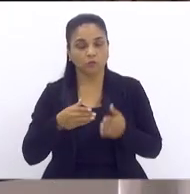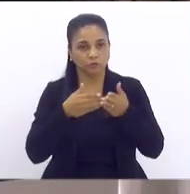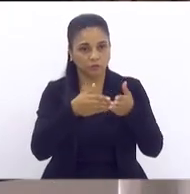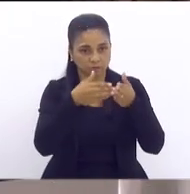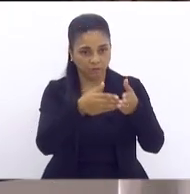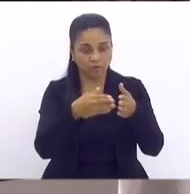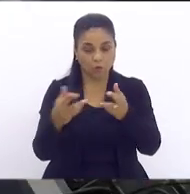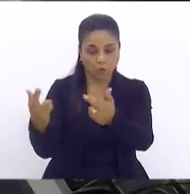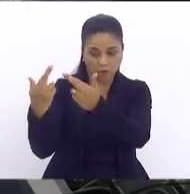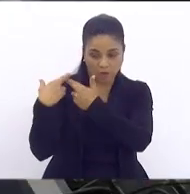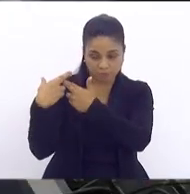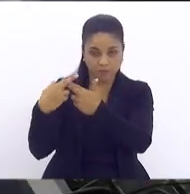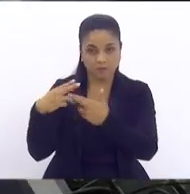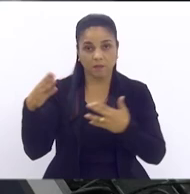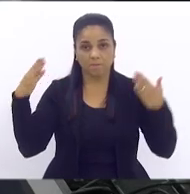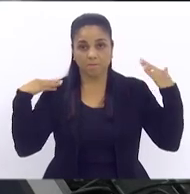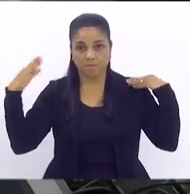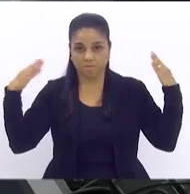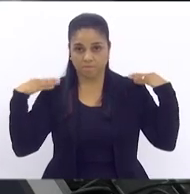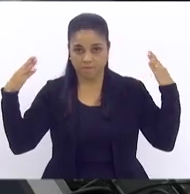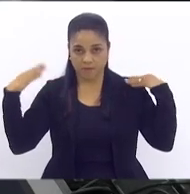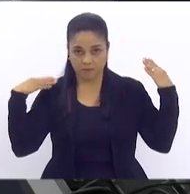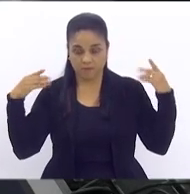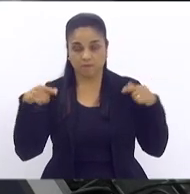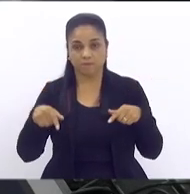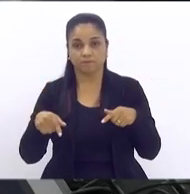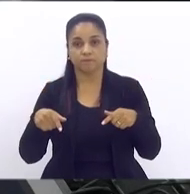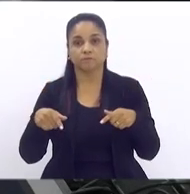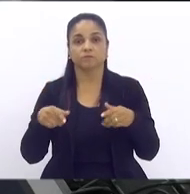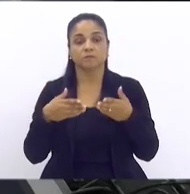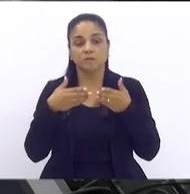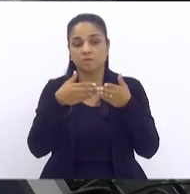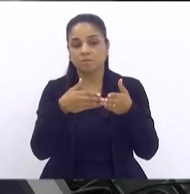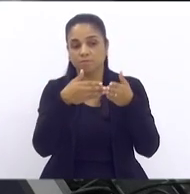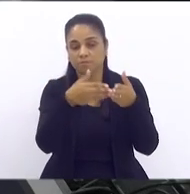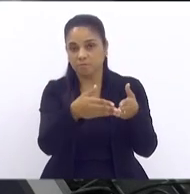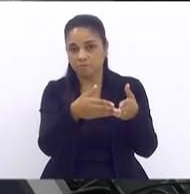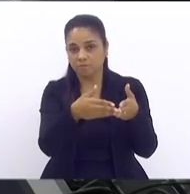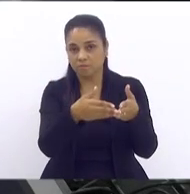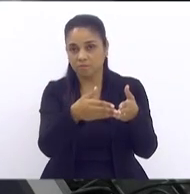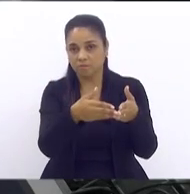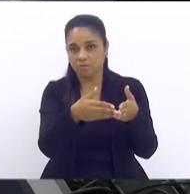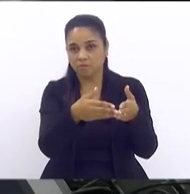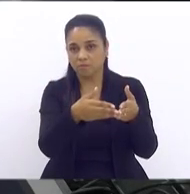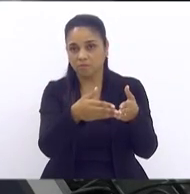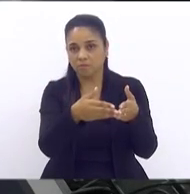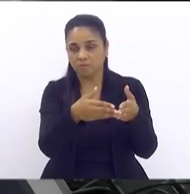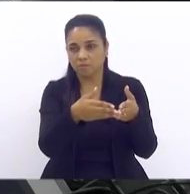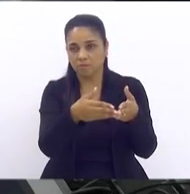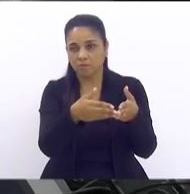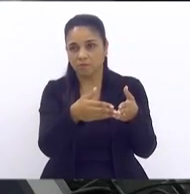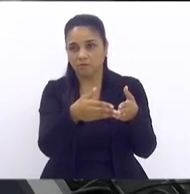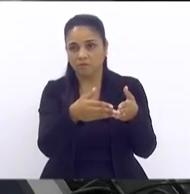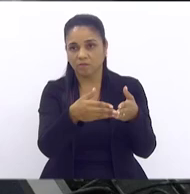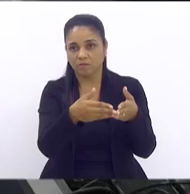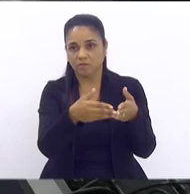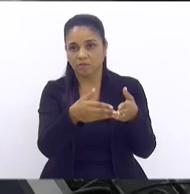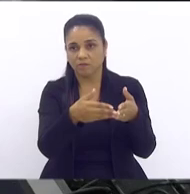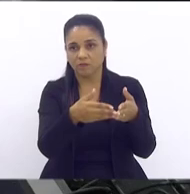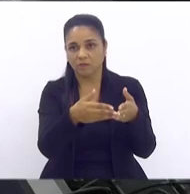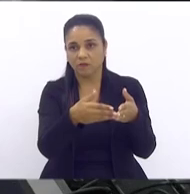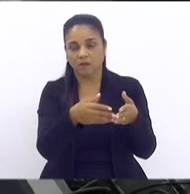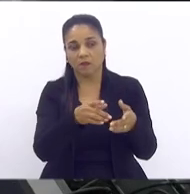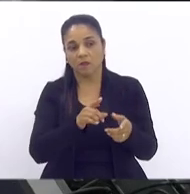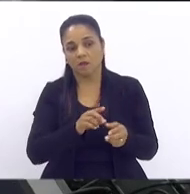responsabilidade da Marinha. Um parêntese, então, esse acordo com o INEA foram para as embarcações, salvo engano, sossobradas, não para as embarcações com